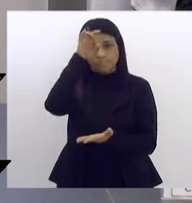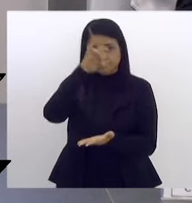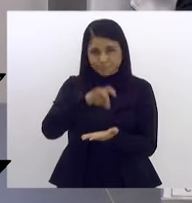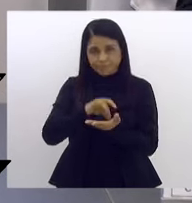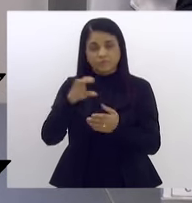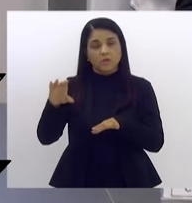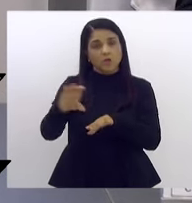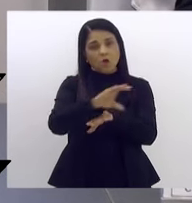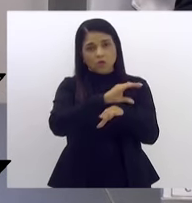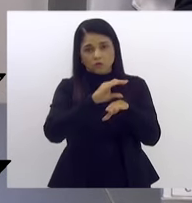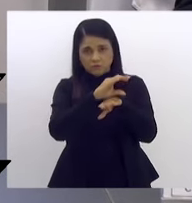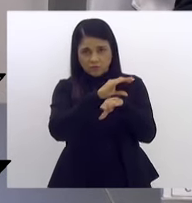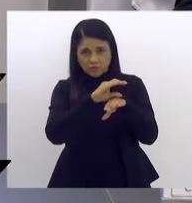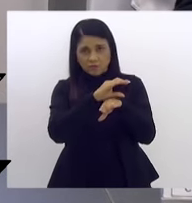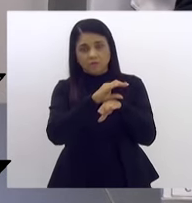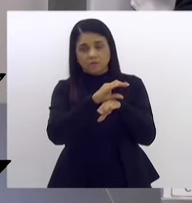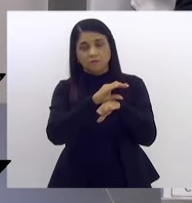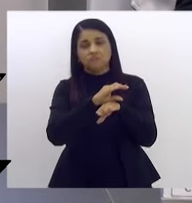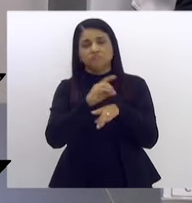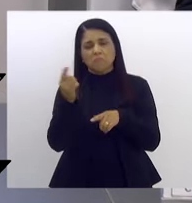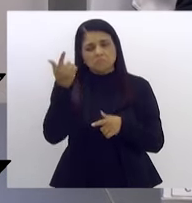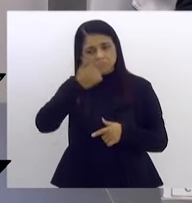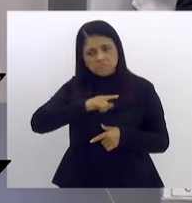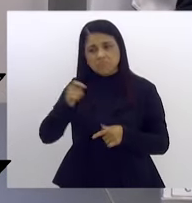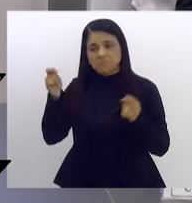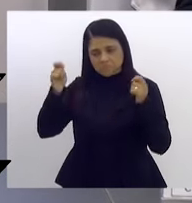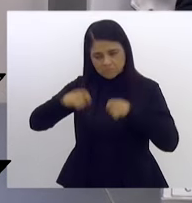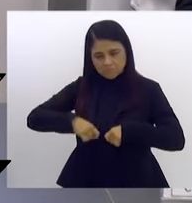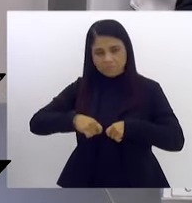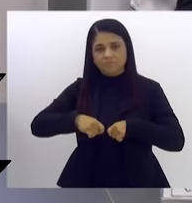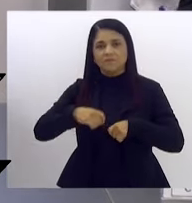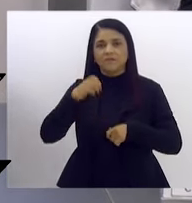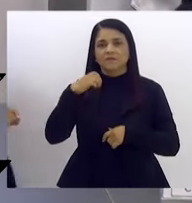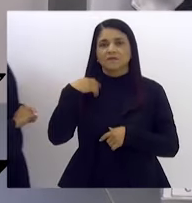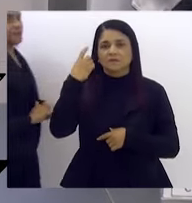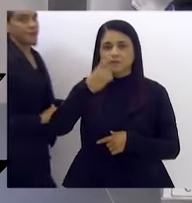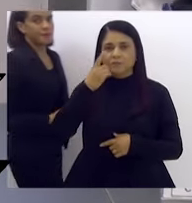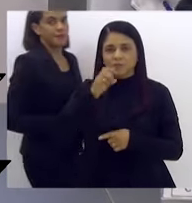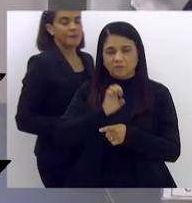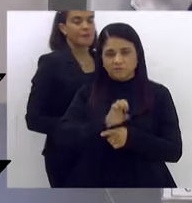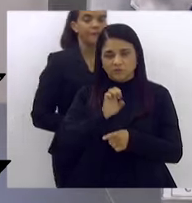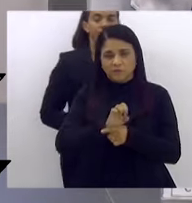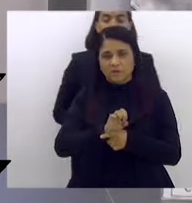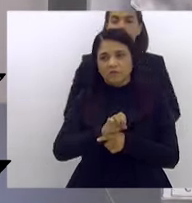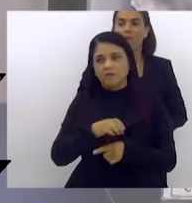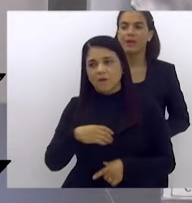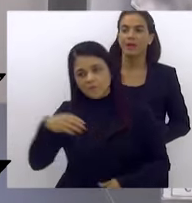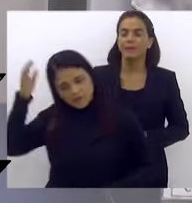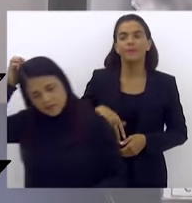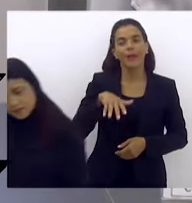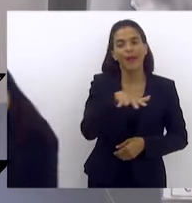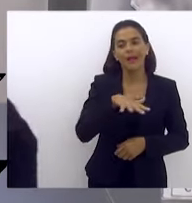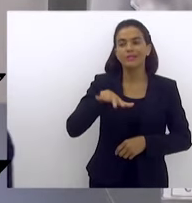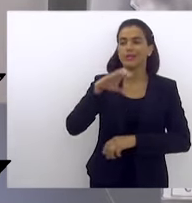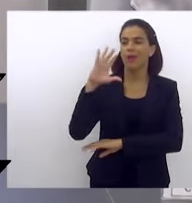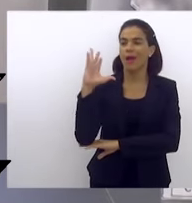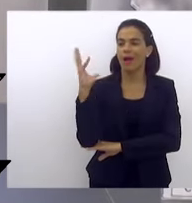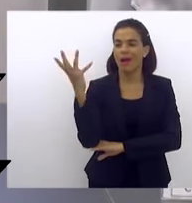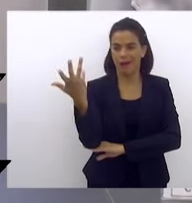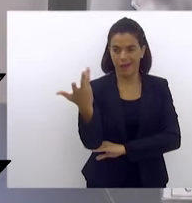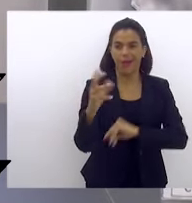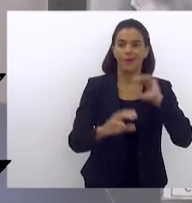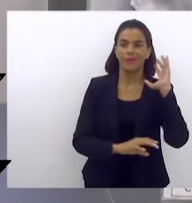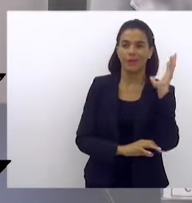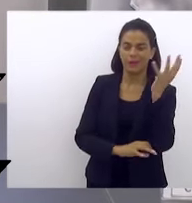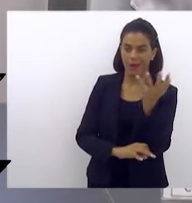Considero que vossa excelência É capaz como todo deputado estadual para legislar na questão ambiental ainda que interfira de alguma forma